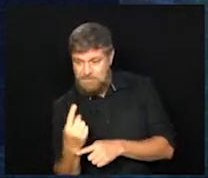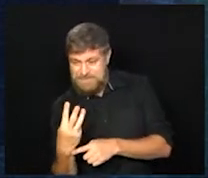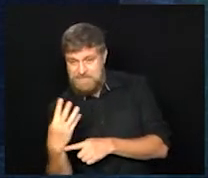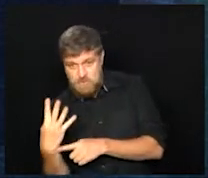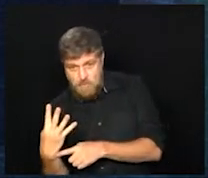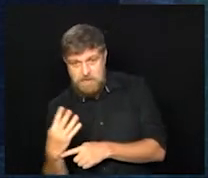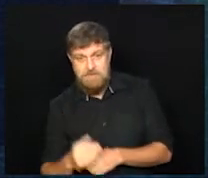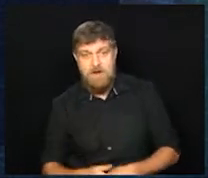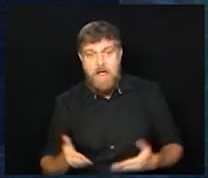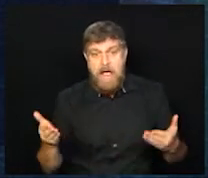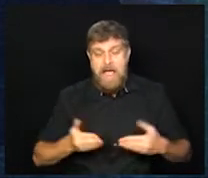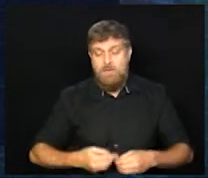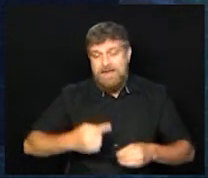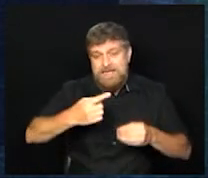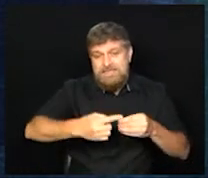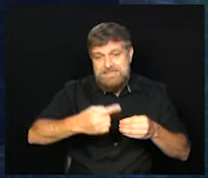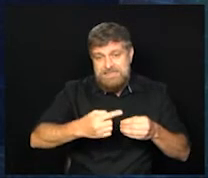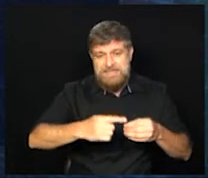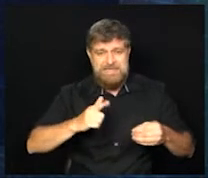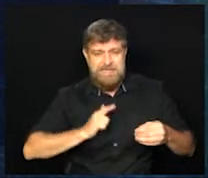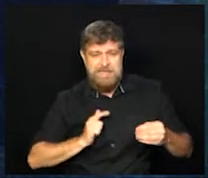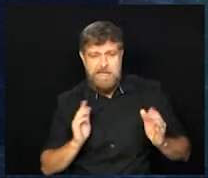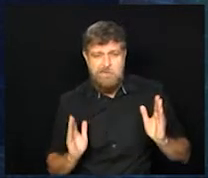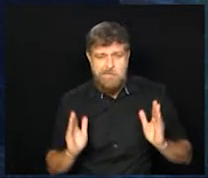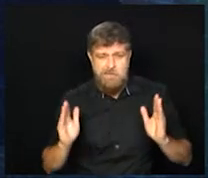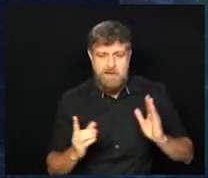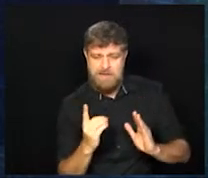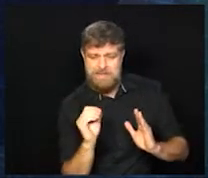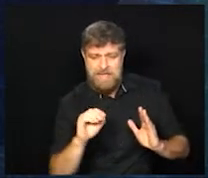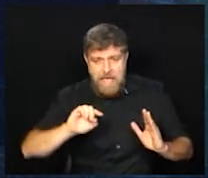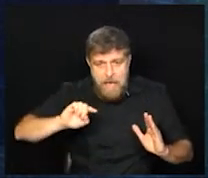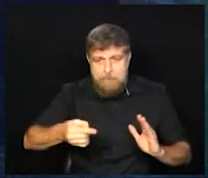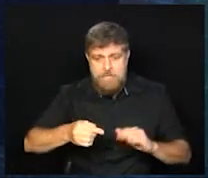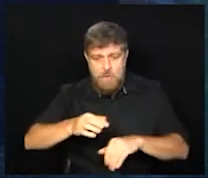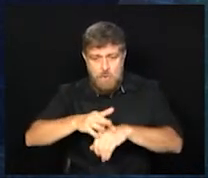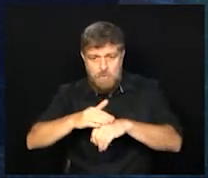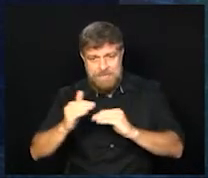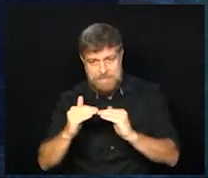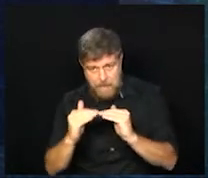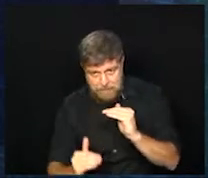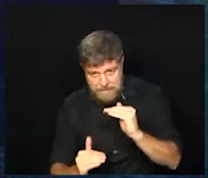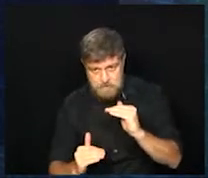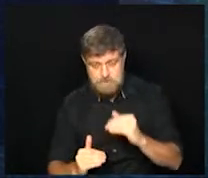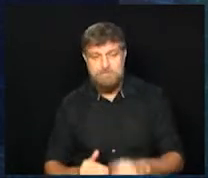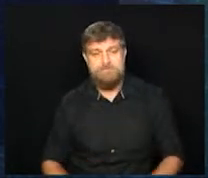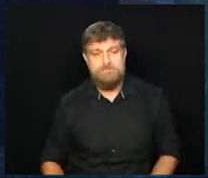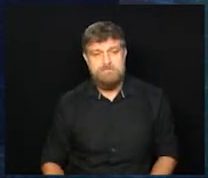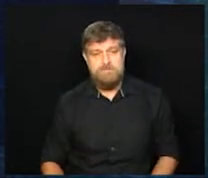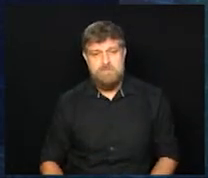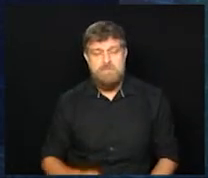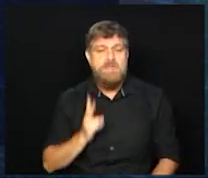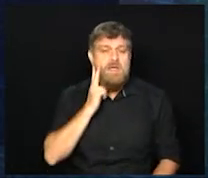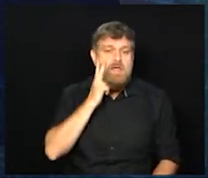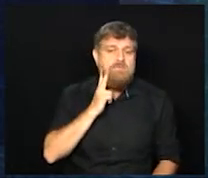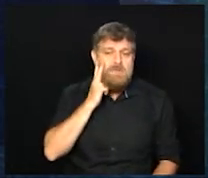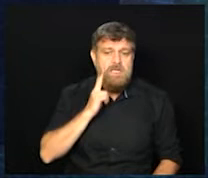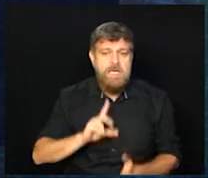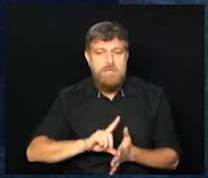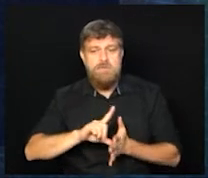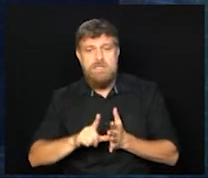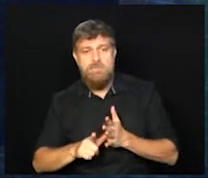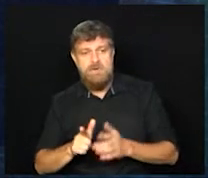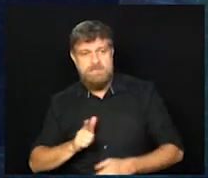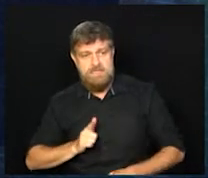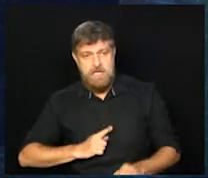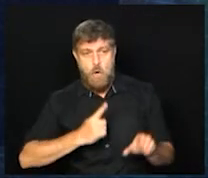14.134. Agora os municípios que têm menos de 10 mil casos da doença aqui na RMC. Vinhedo, depois